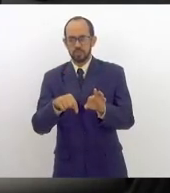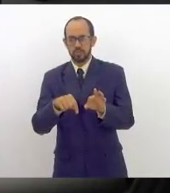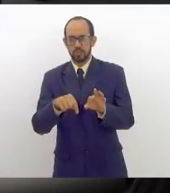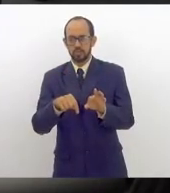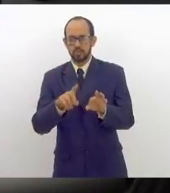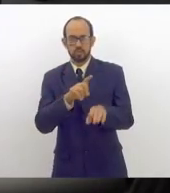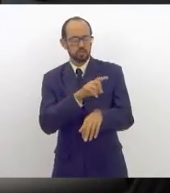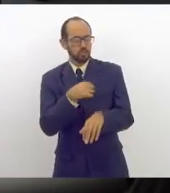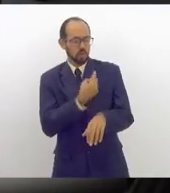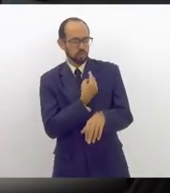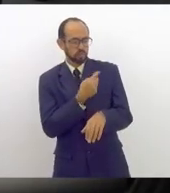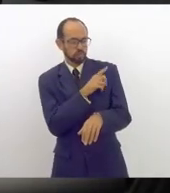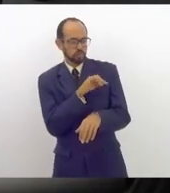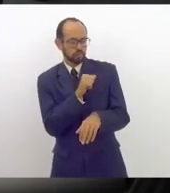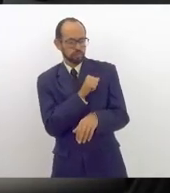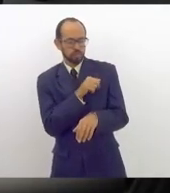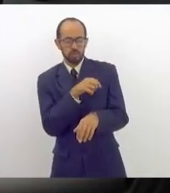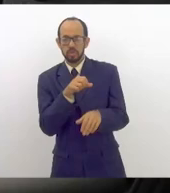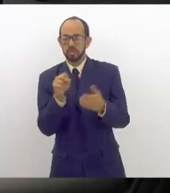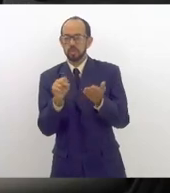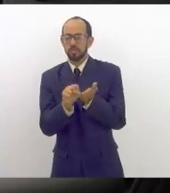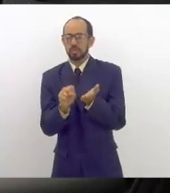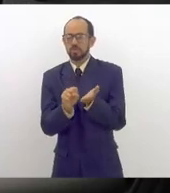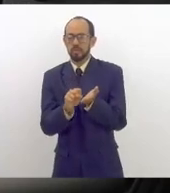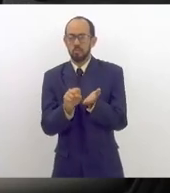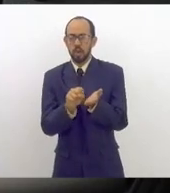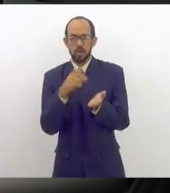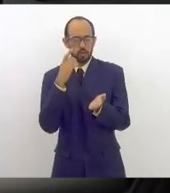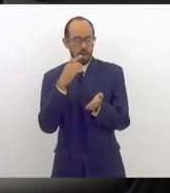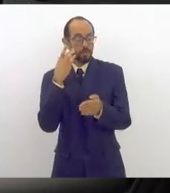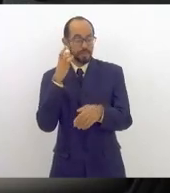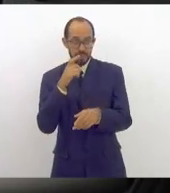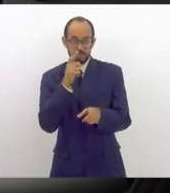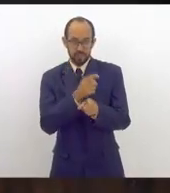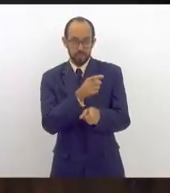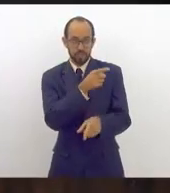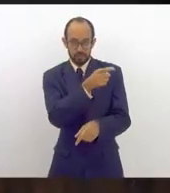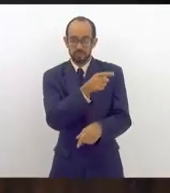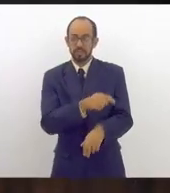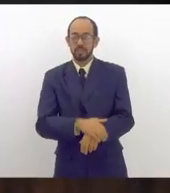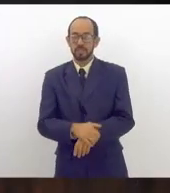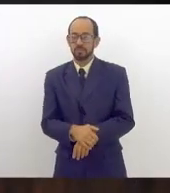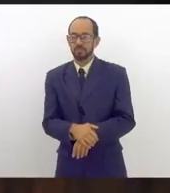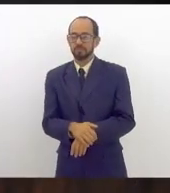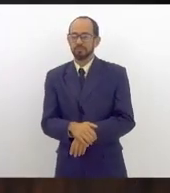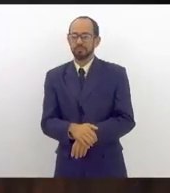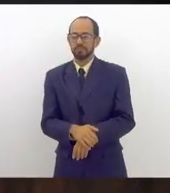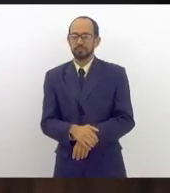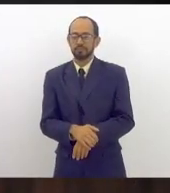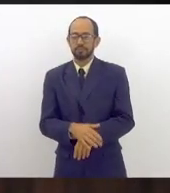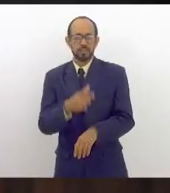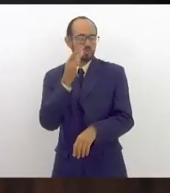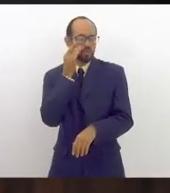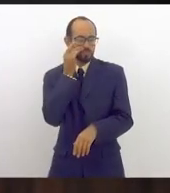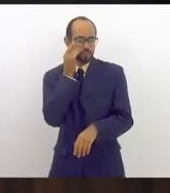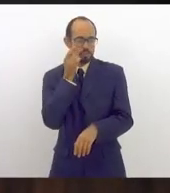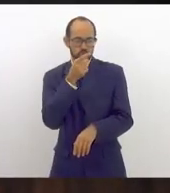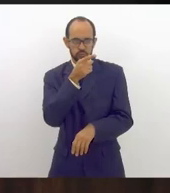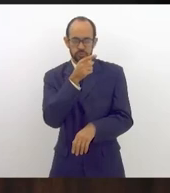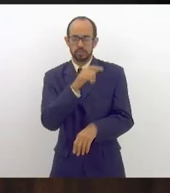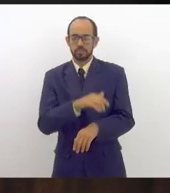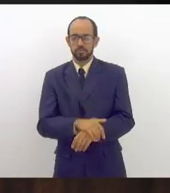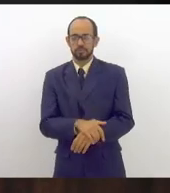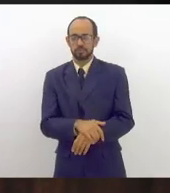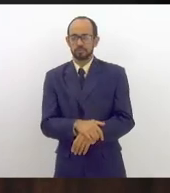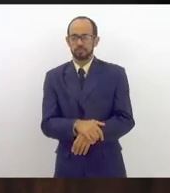Canela. Deputado Samuel Malafaia, amanhã vamos nos ver, mas pessoalmente,